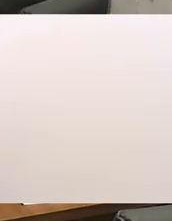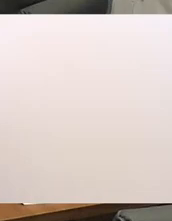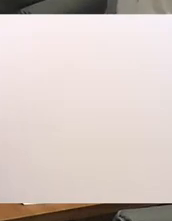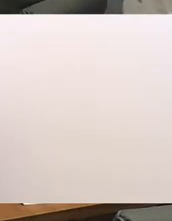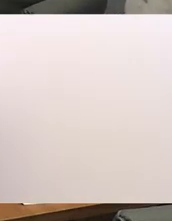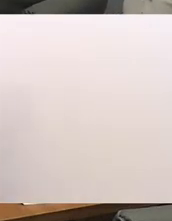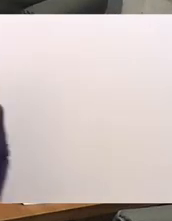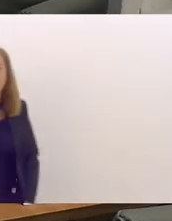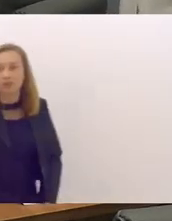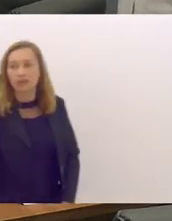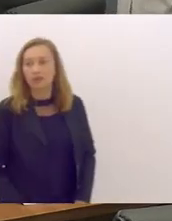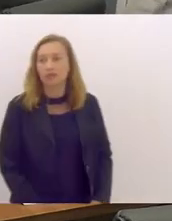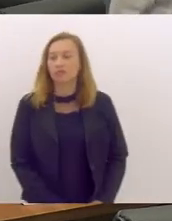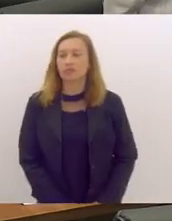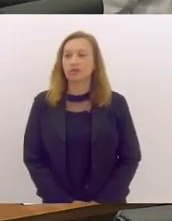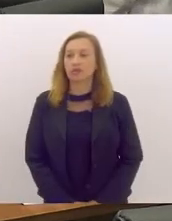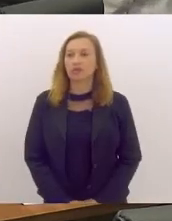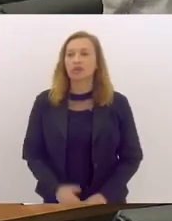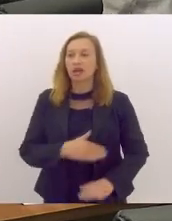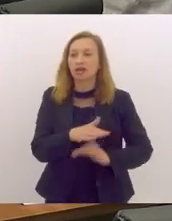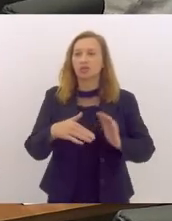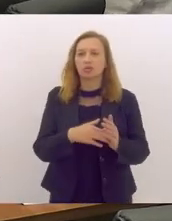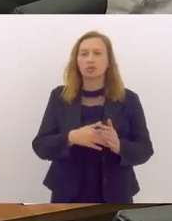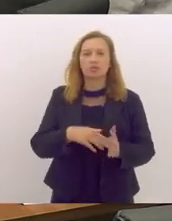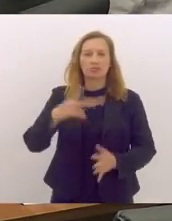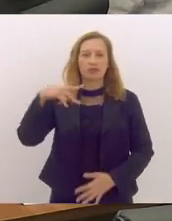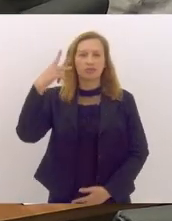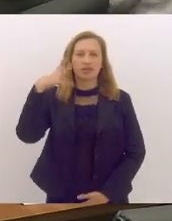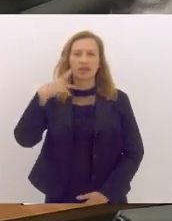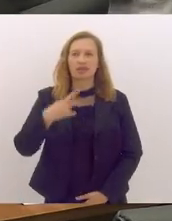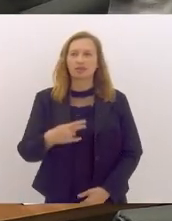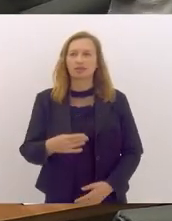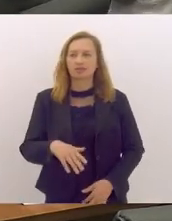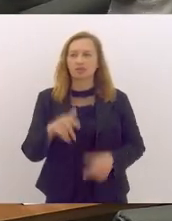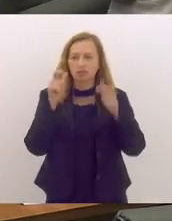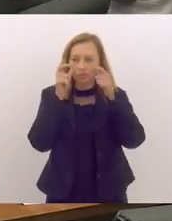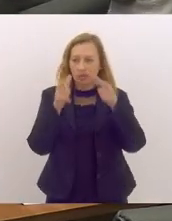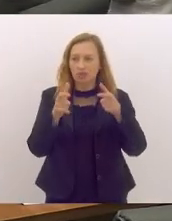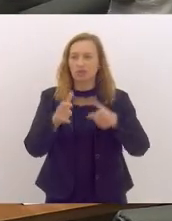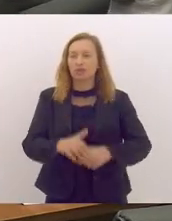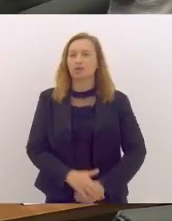Presidência chama a atenção, senhores parlamentares.